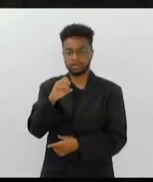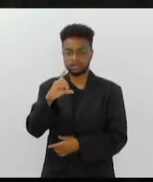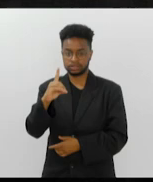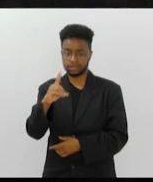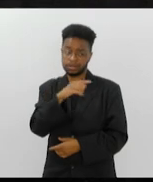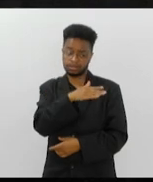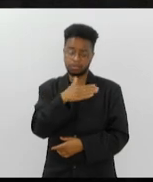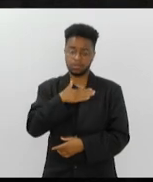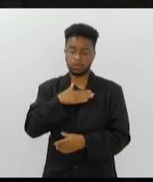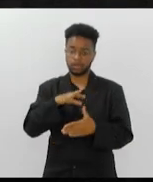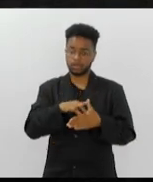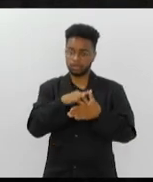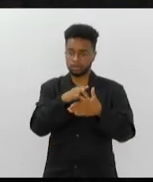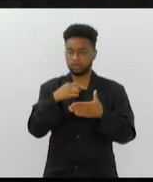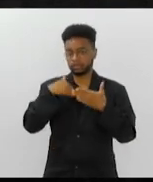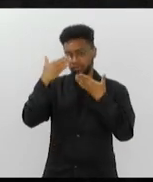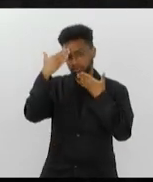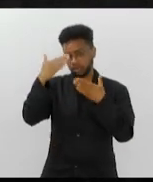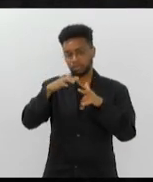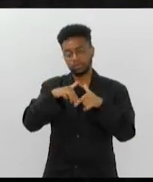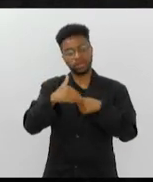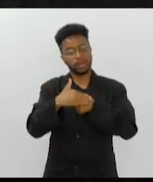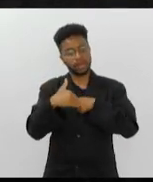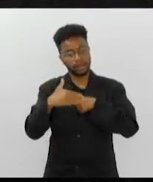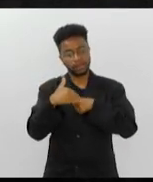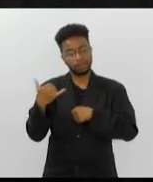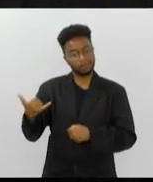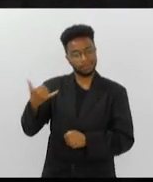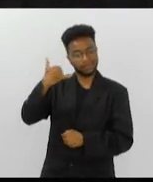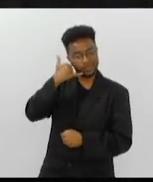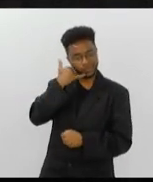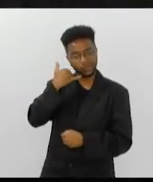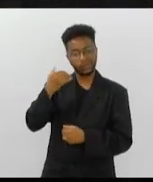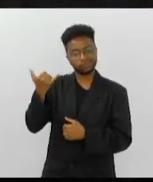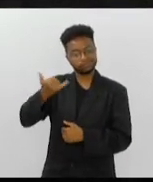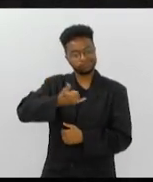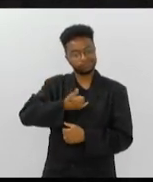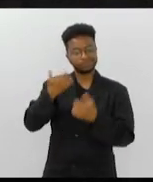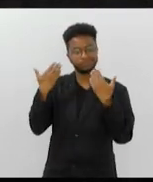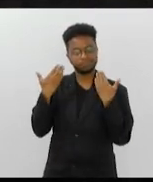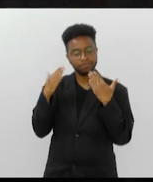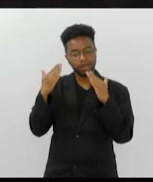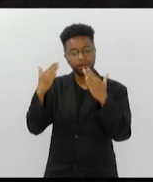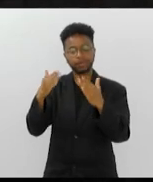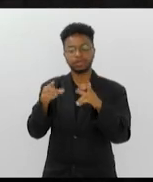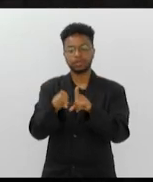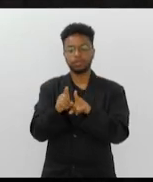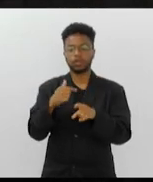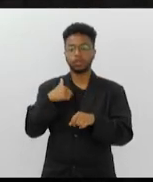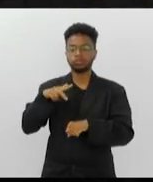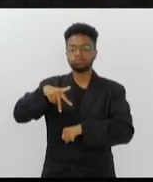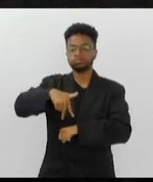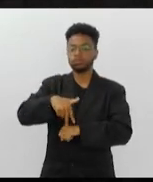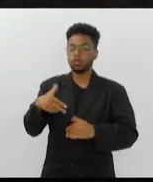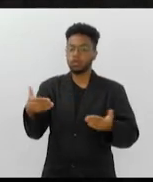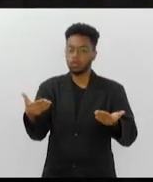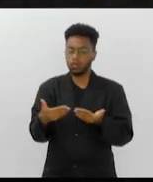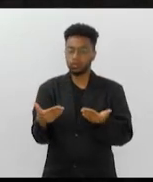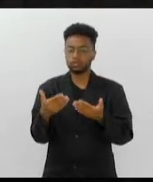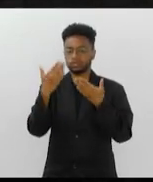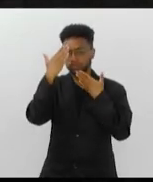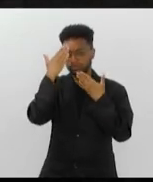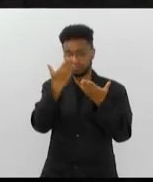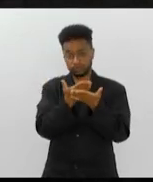liderança. Queria agradecer pelo carinho que o senhor me ligou para me dar os parabéns. E meu motivo de estar aqui hoje, agradecer também a todos da